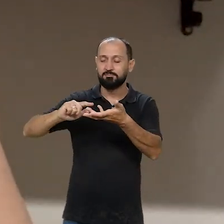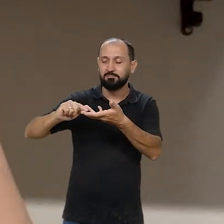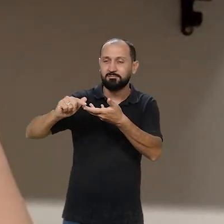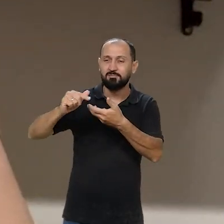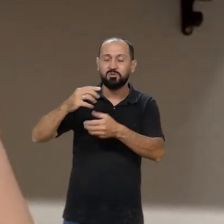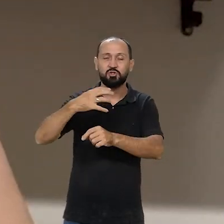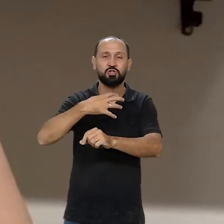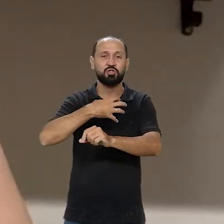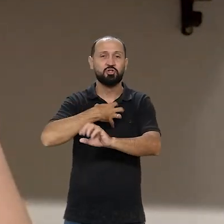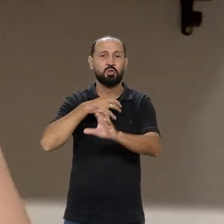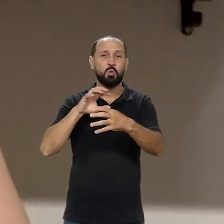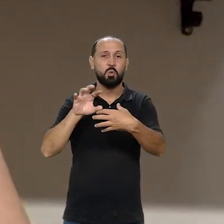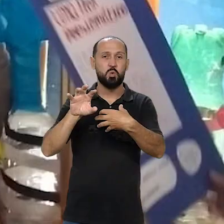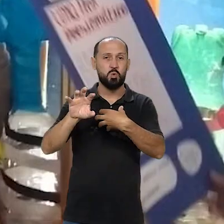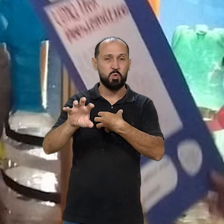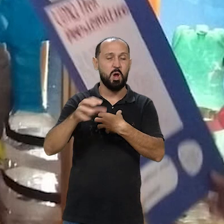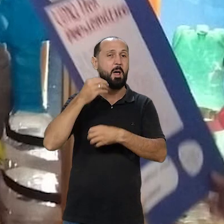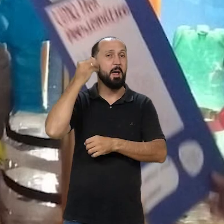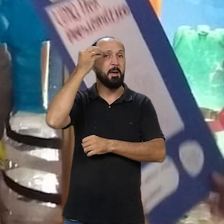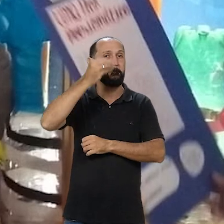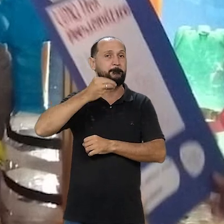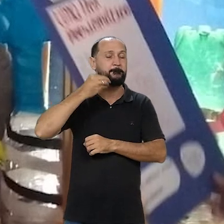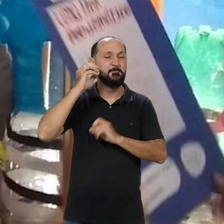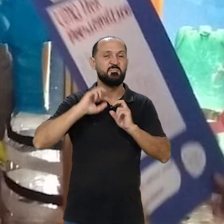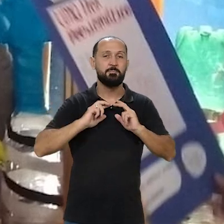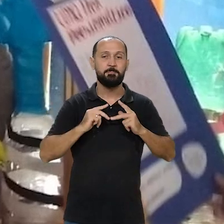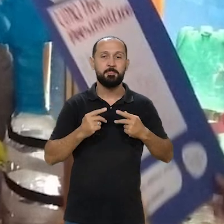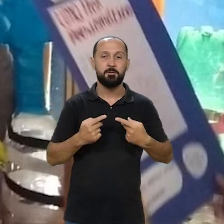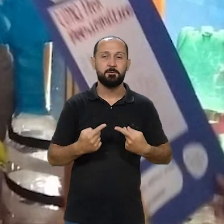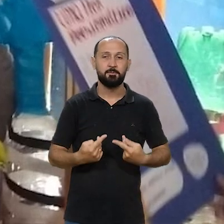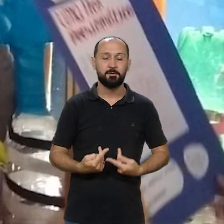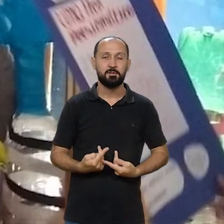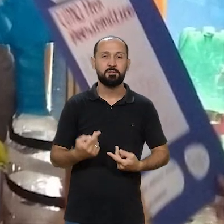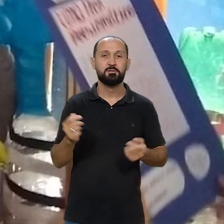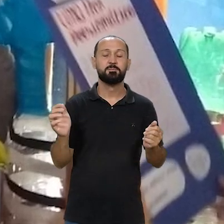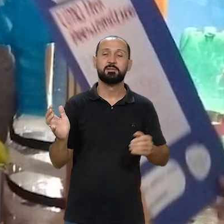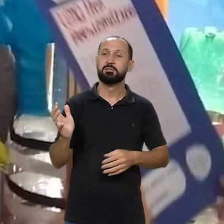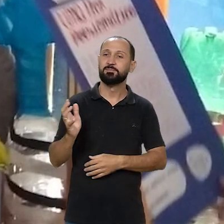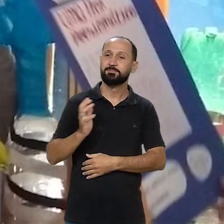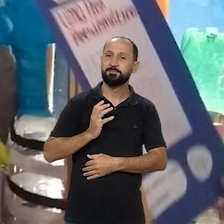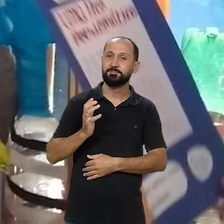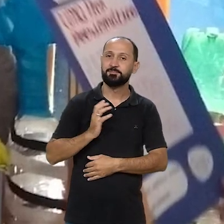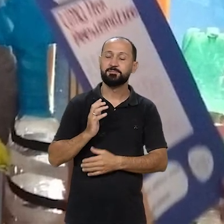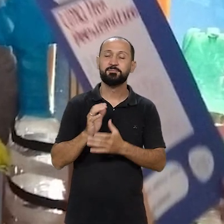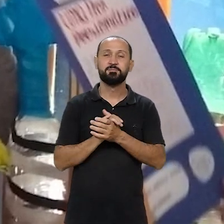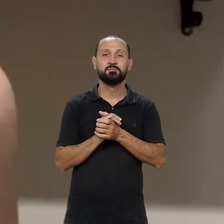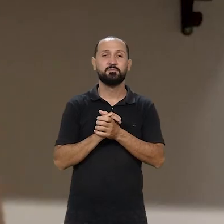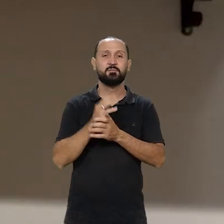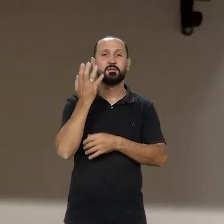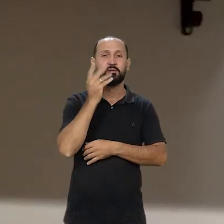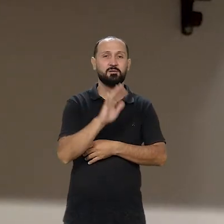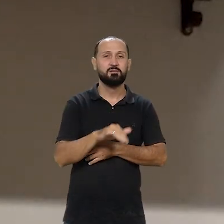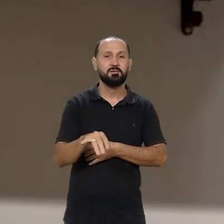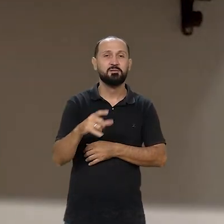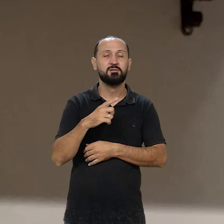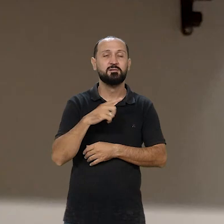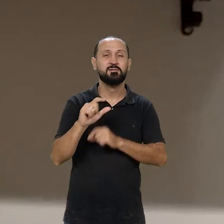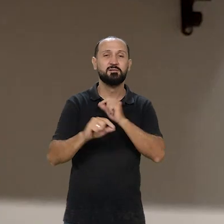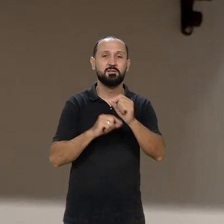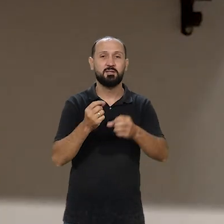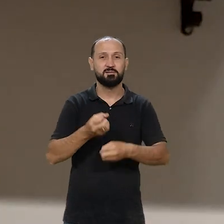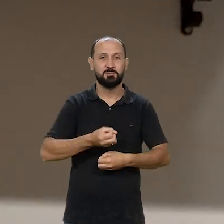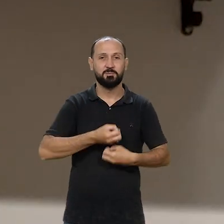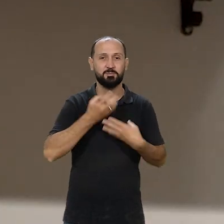muito mais repletos de sentidos e experiências humanas muito mais ricas. A infância de